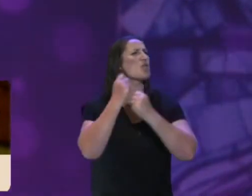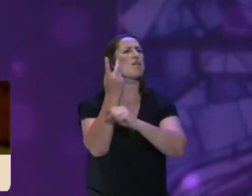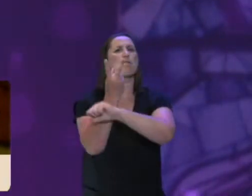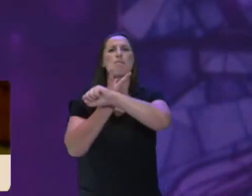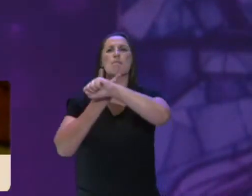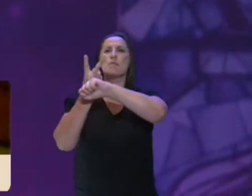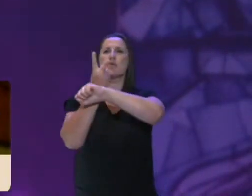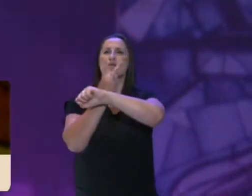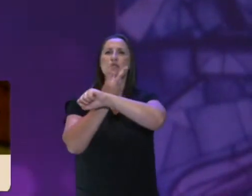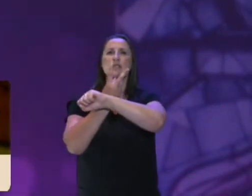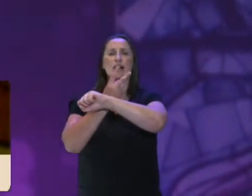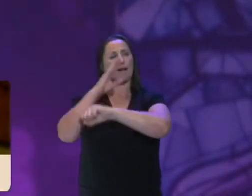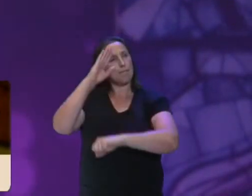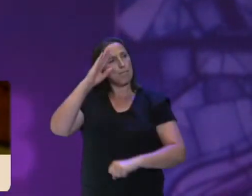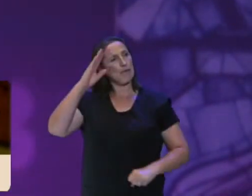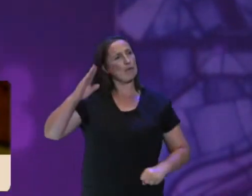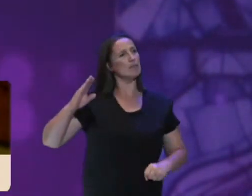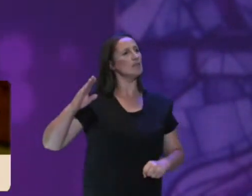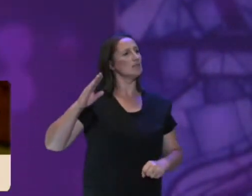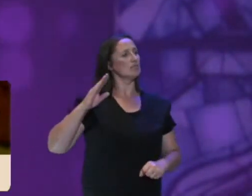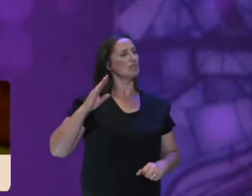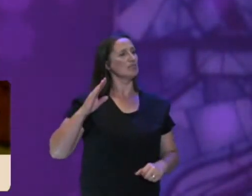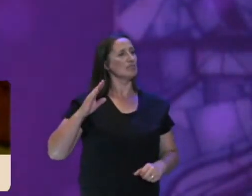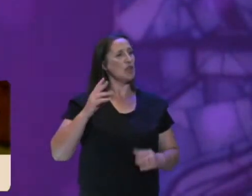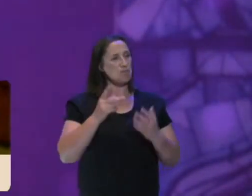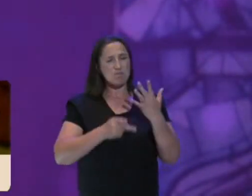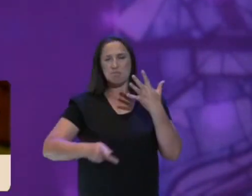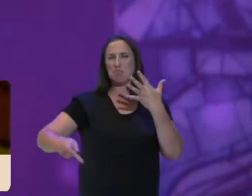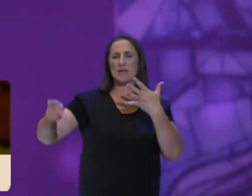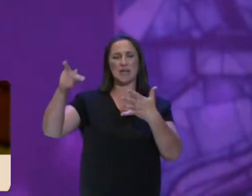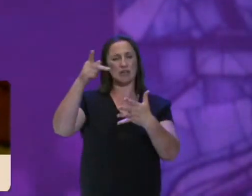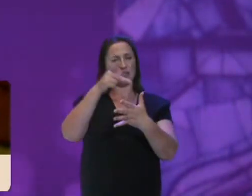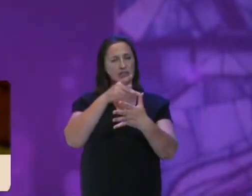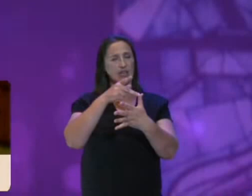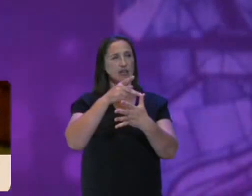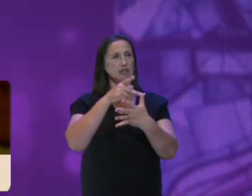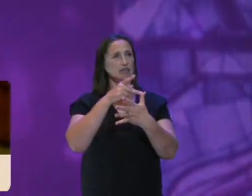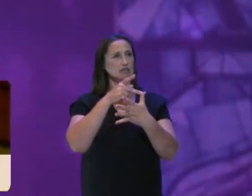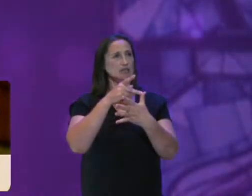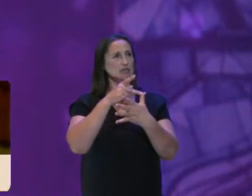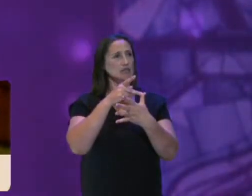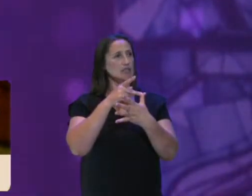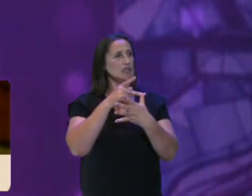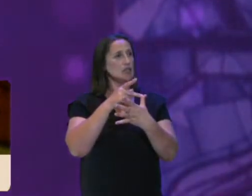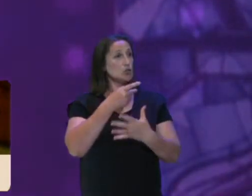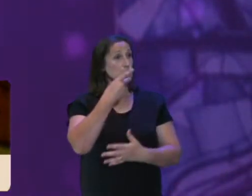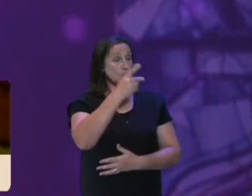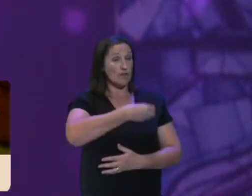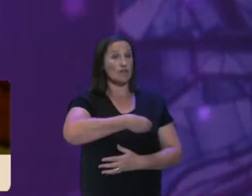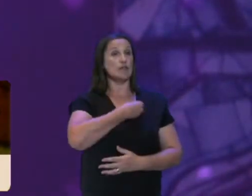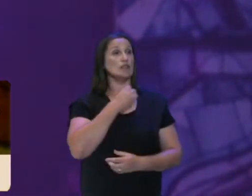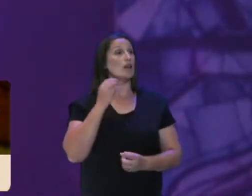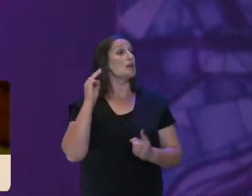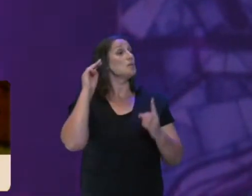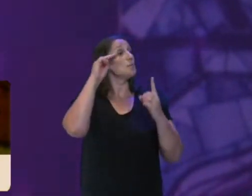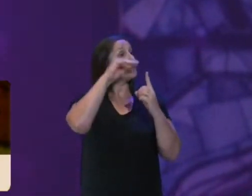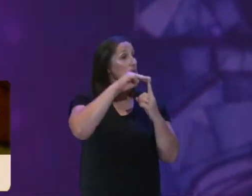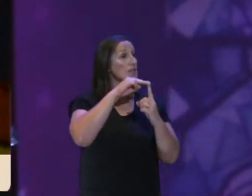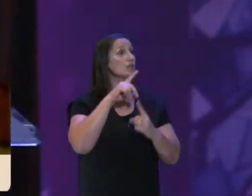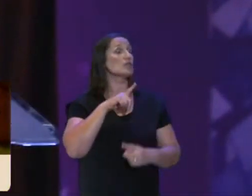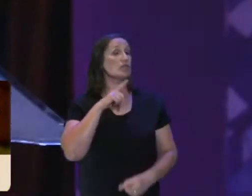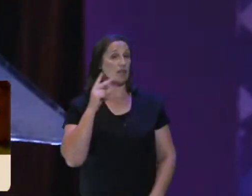prioridades que Ele está mostrando. Porque a sua vida e missão tem valor, não só para você, mas